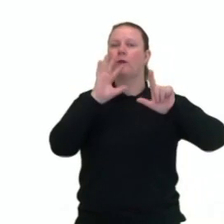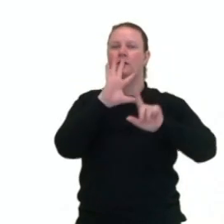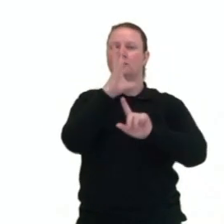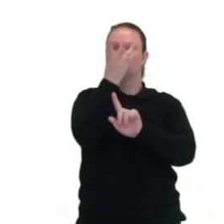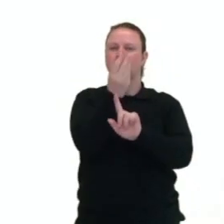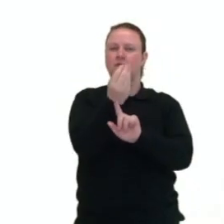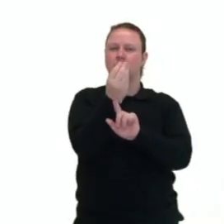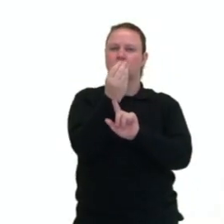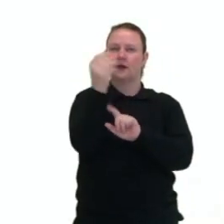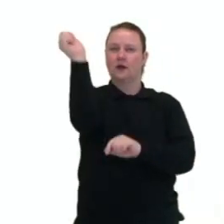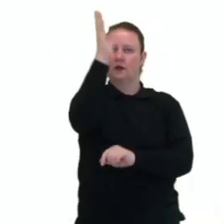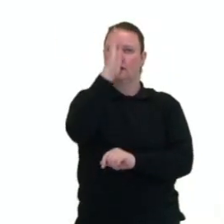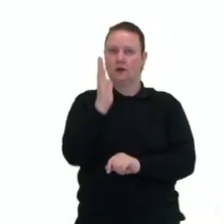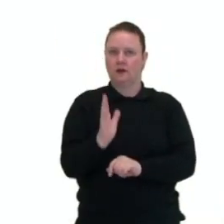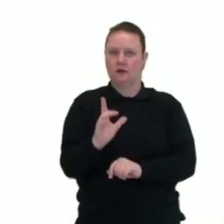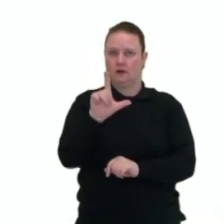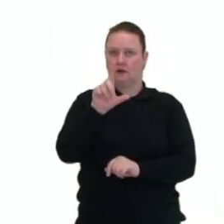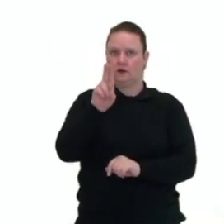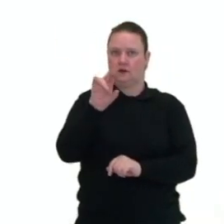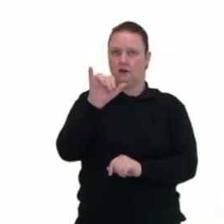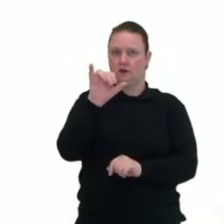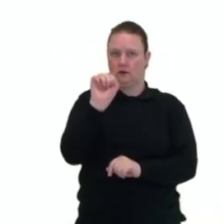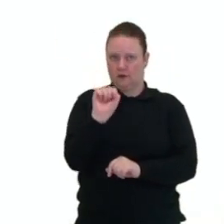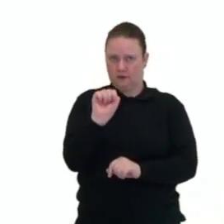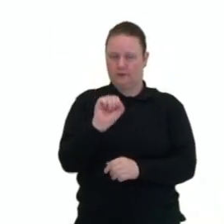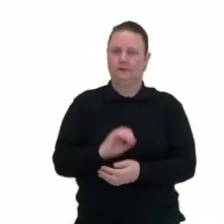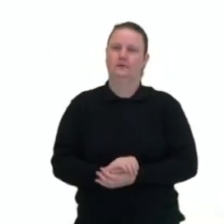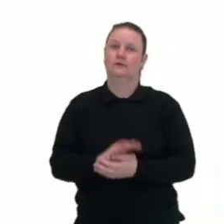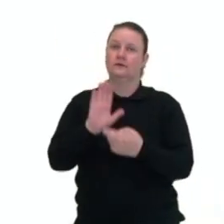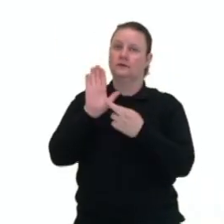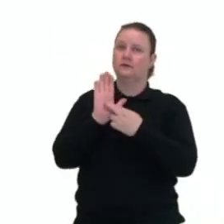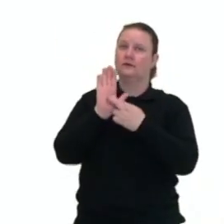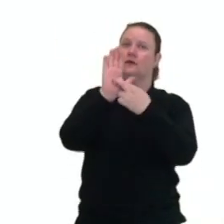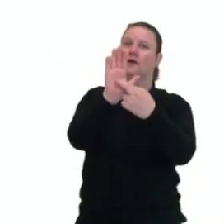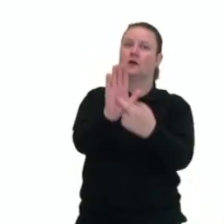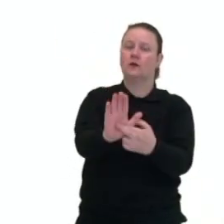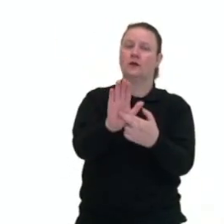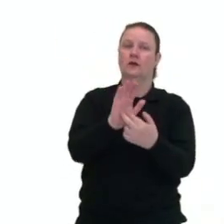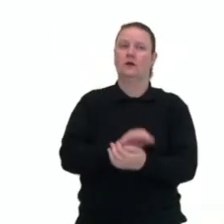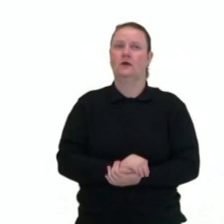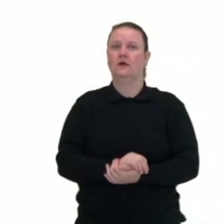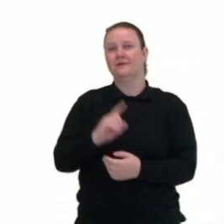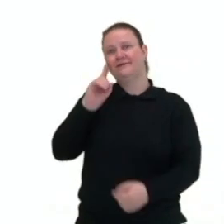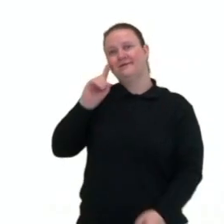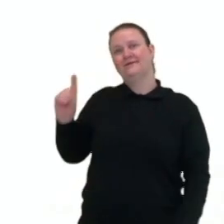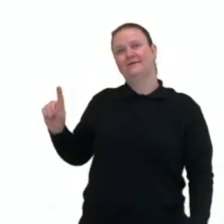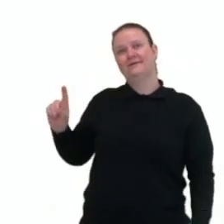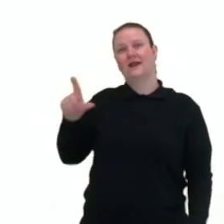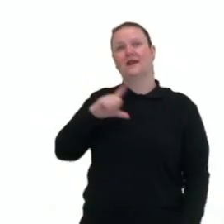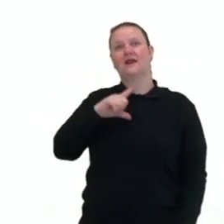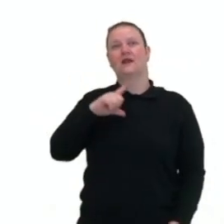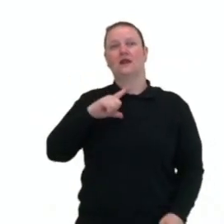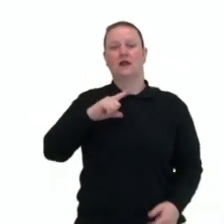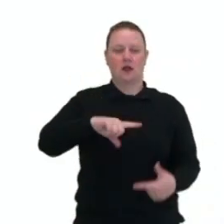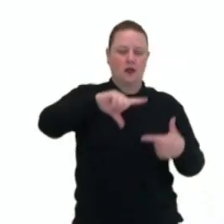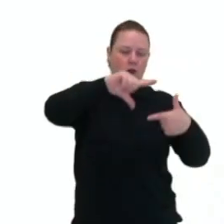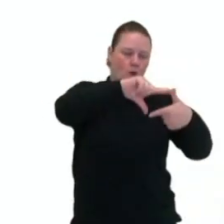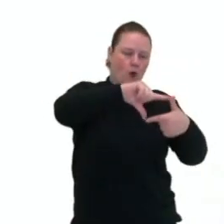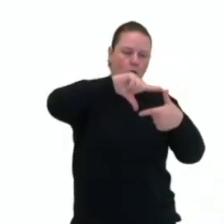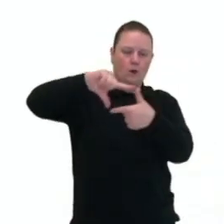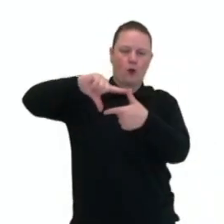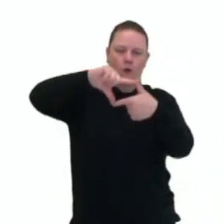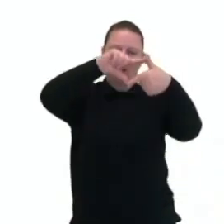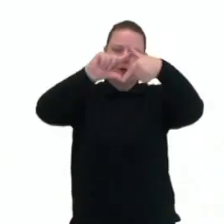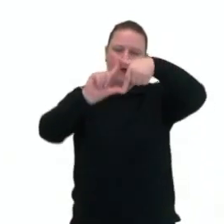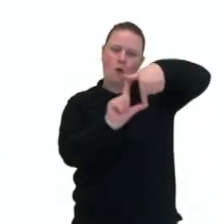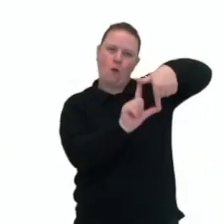brasileiro Luiz Sassilotto, representada abaixo, a qual tem como elemento principal retângulo e